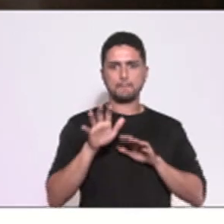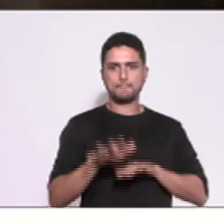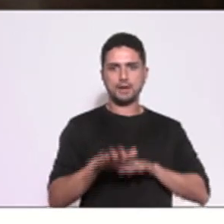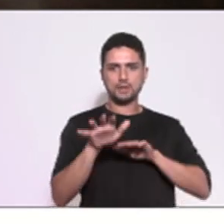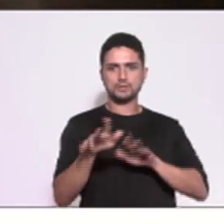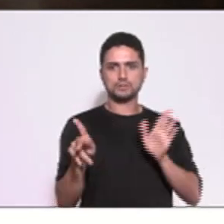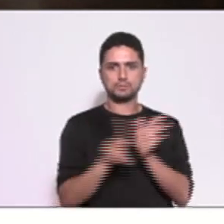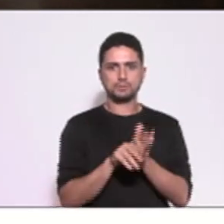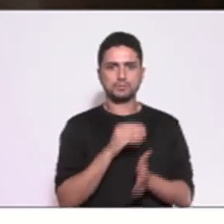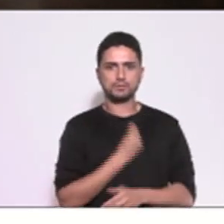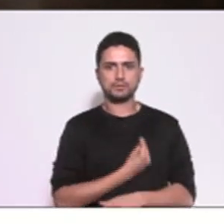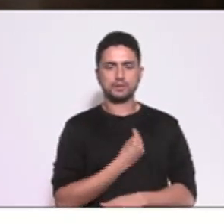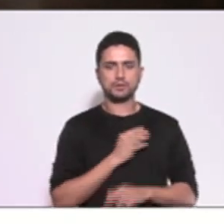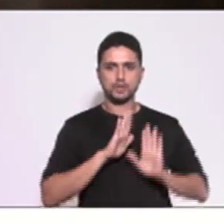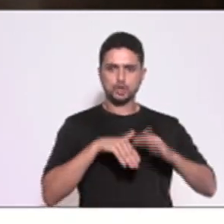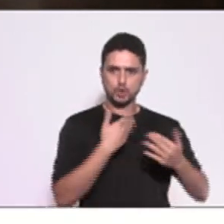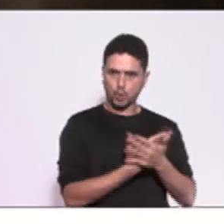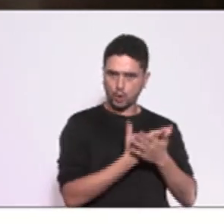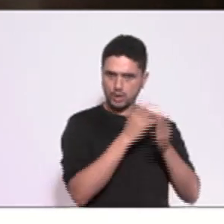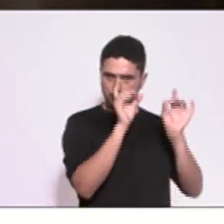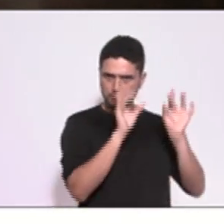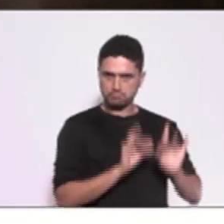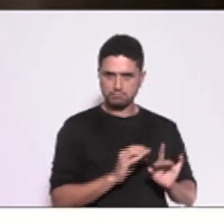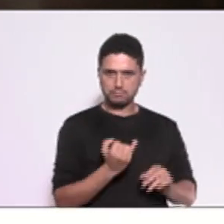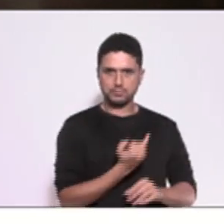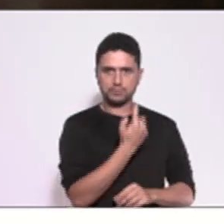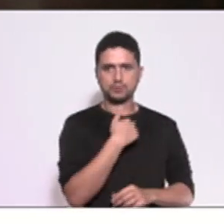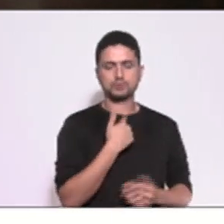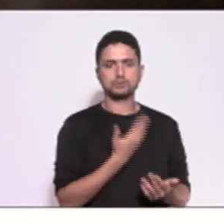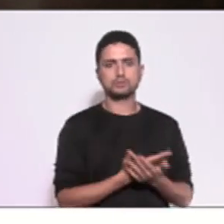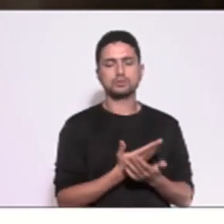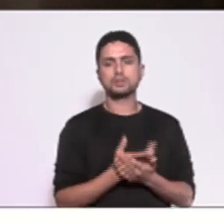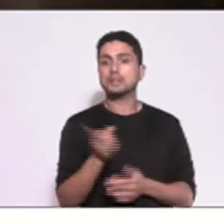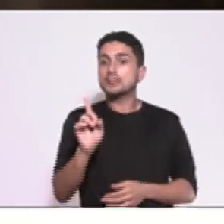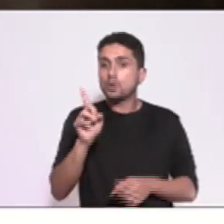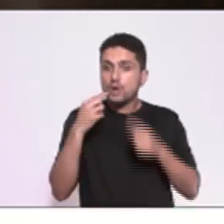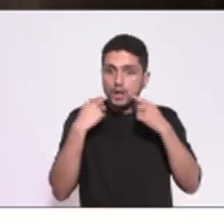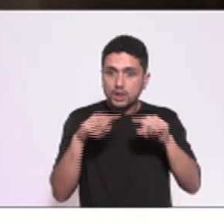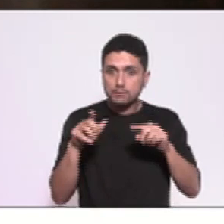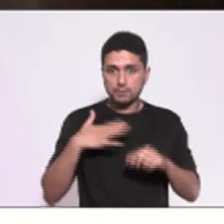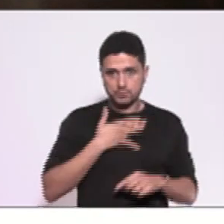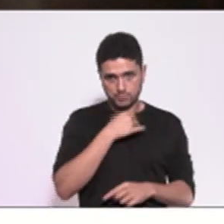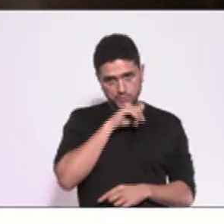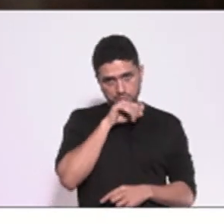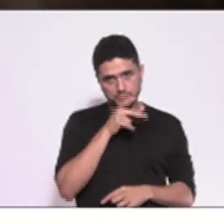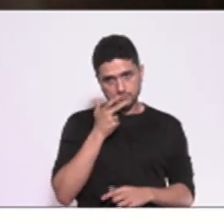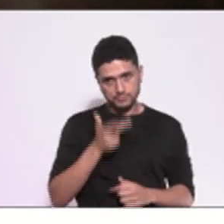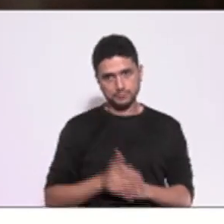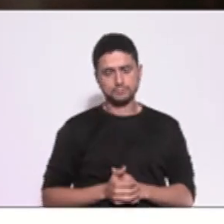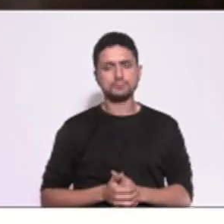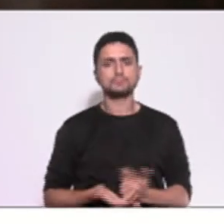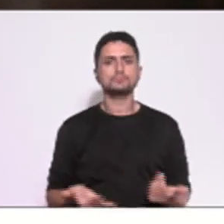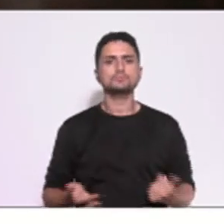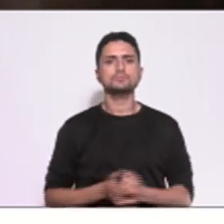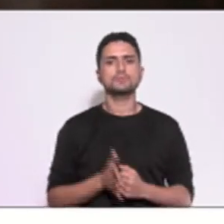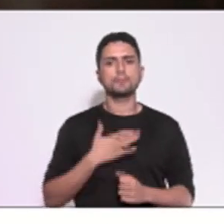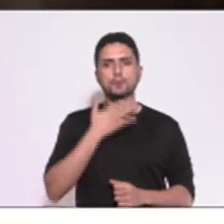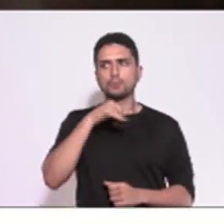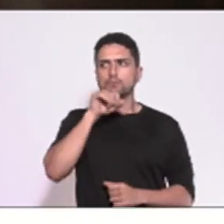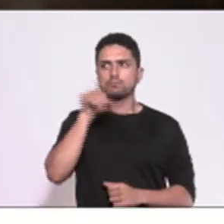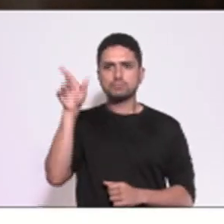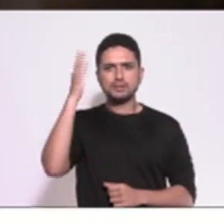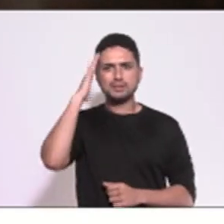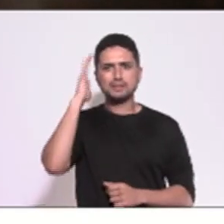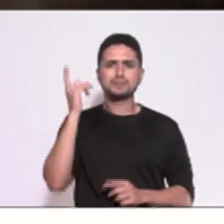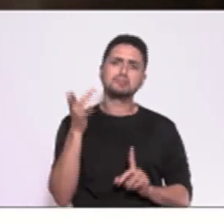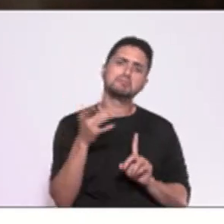Liessing, ele me disse, não reclame de nada. Meu pai entende sobre não se